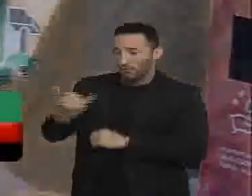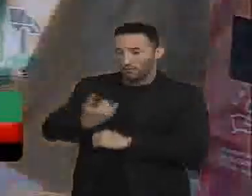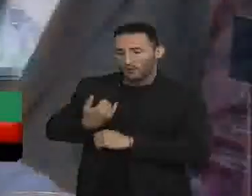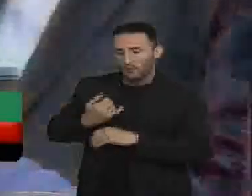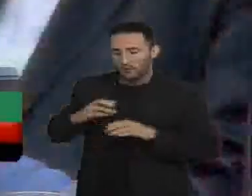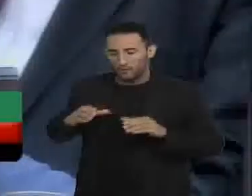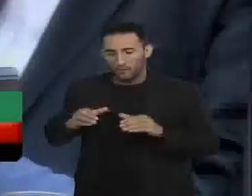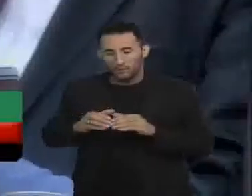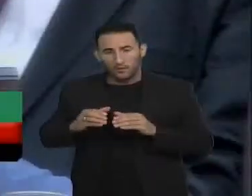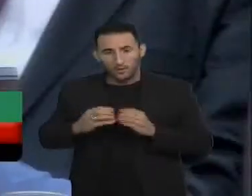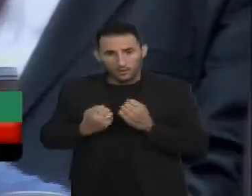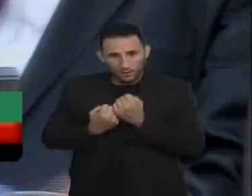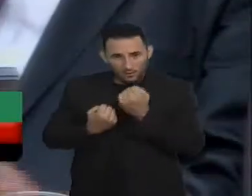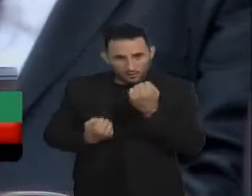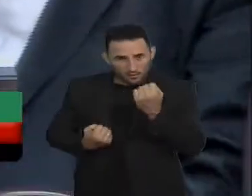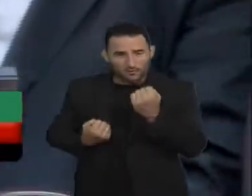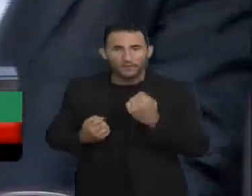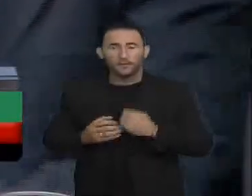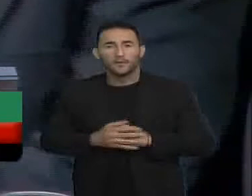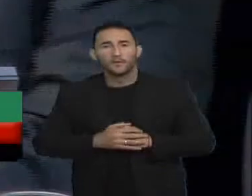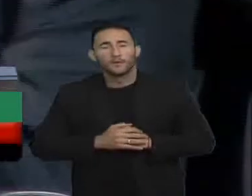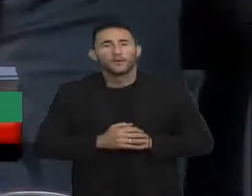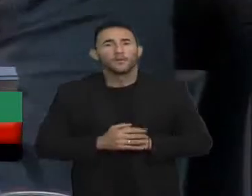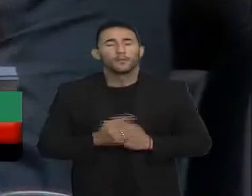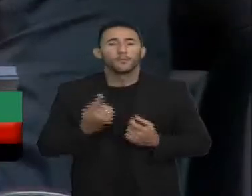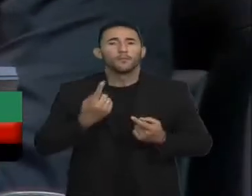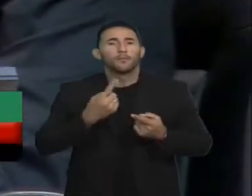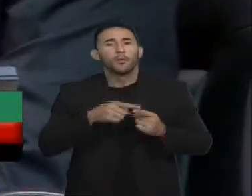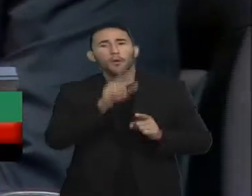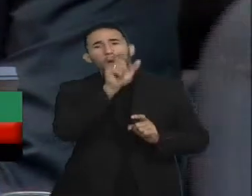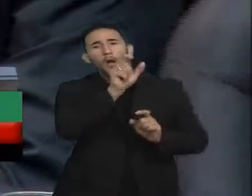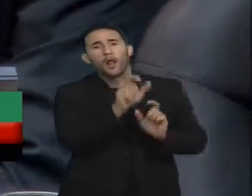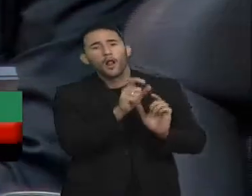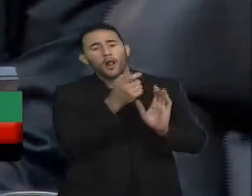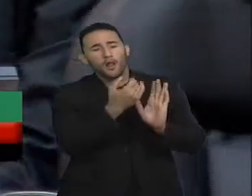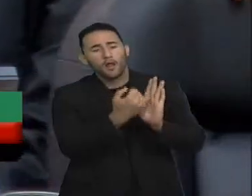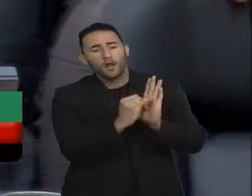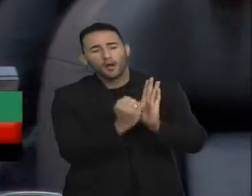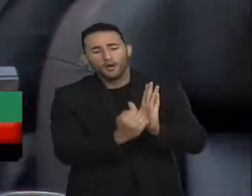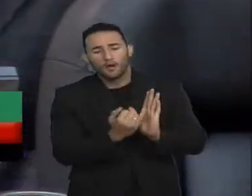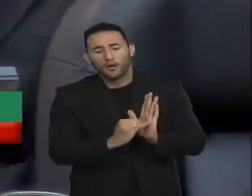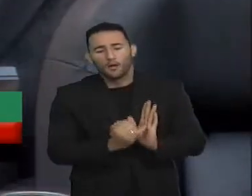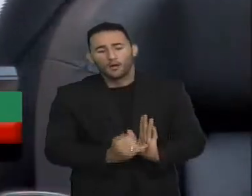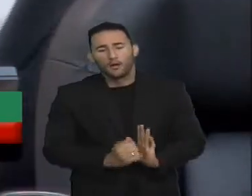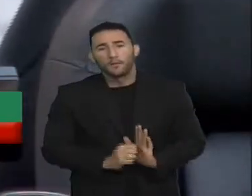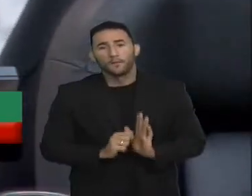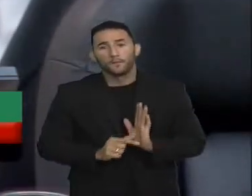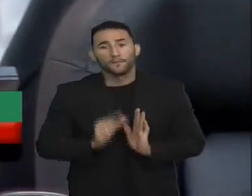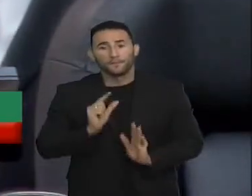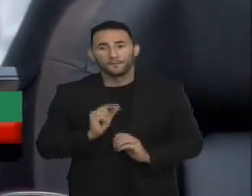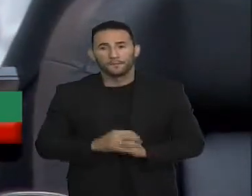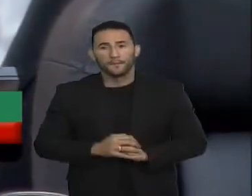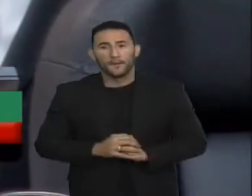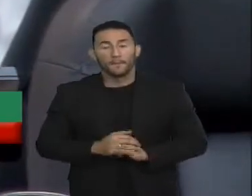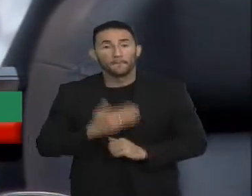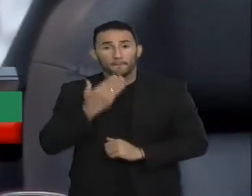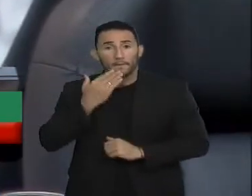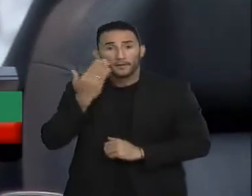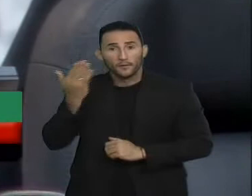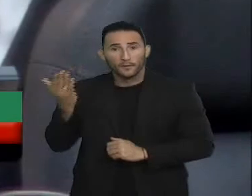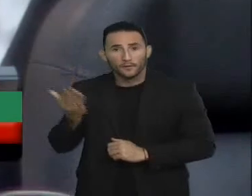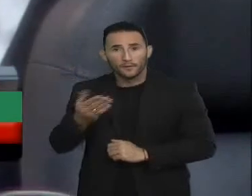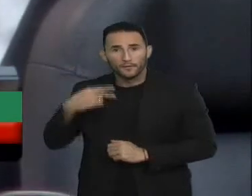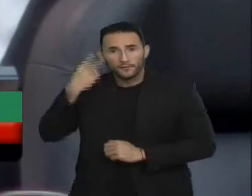aqui quem ainda, os inscritos para votar. Solicito à